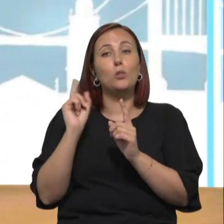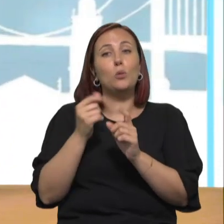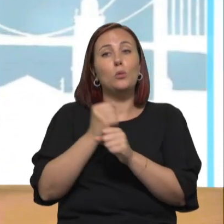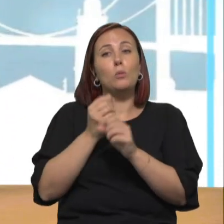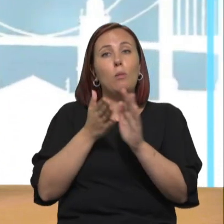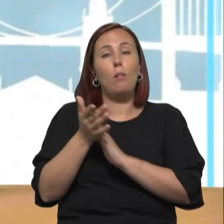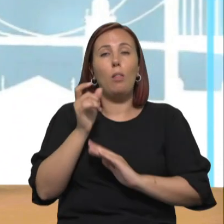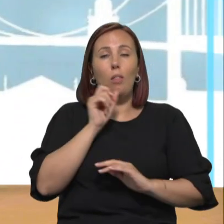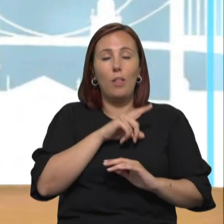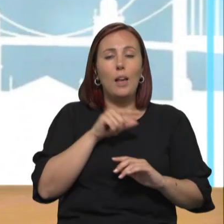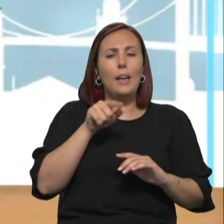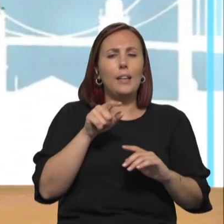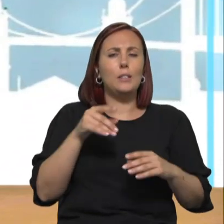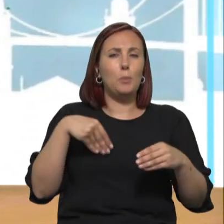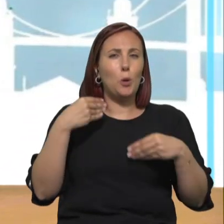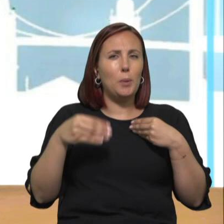nossa preocupação e defesa,